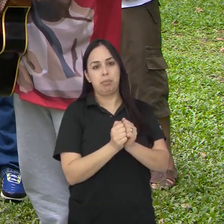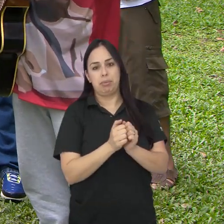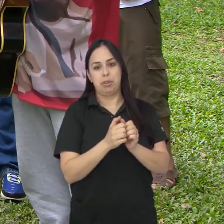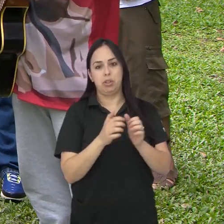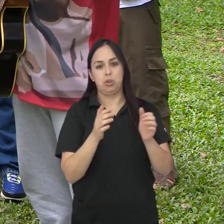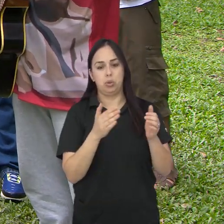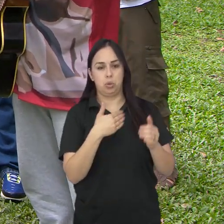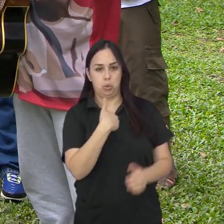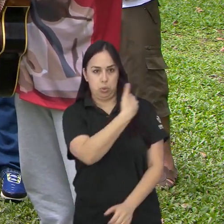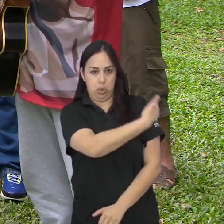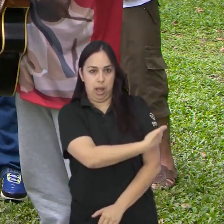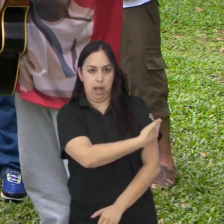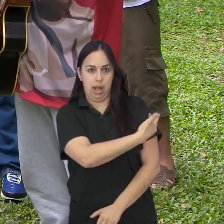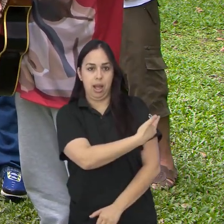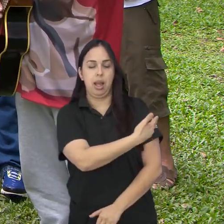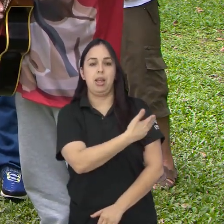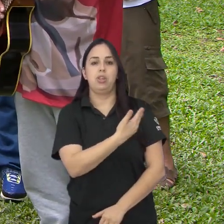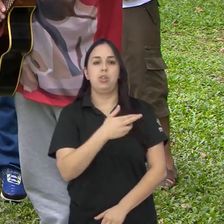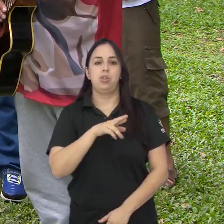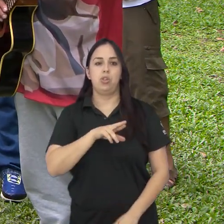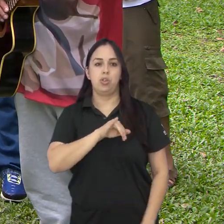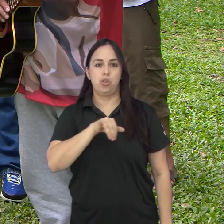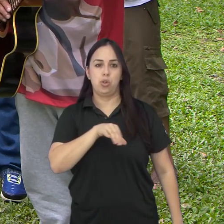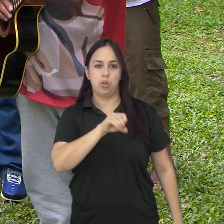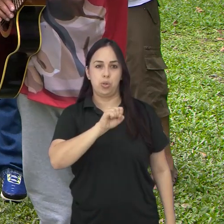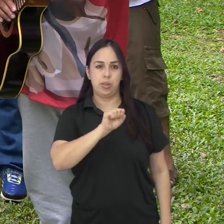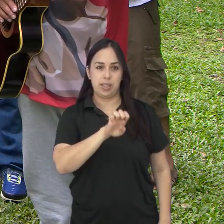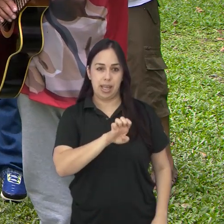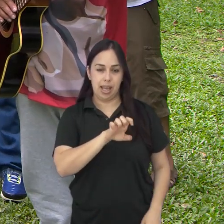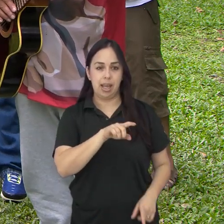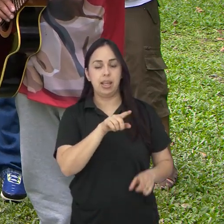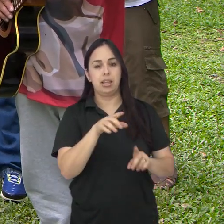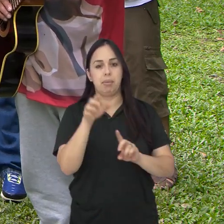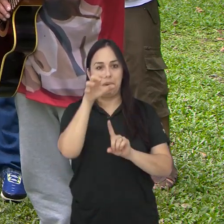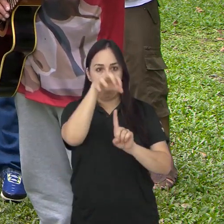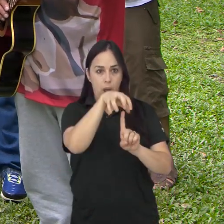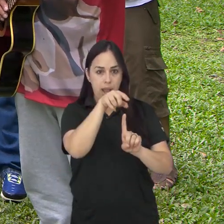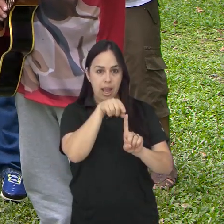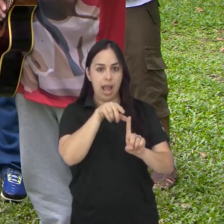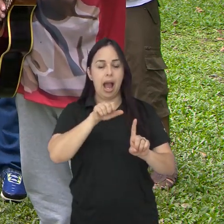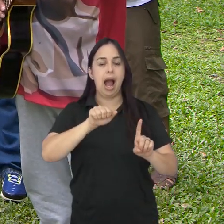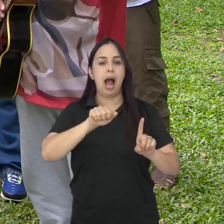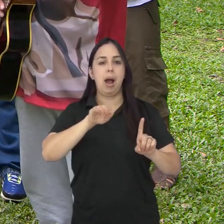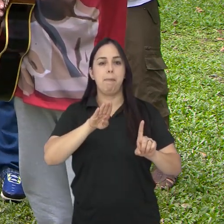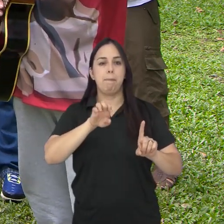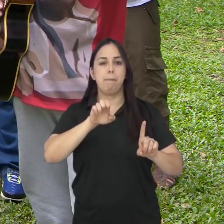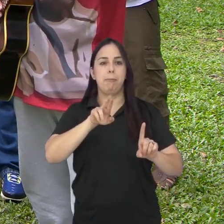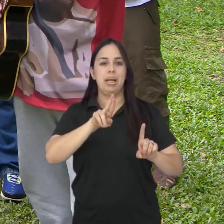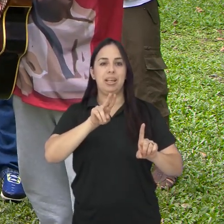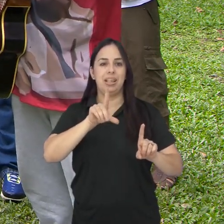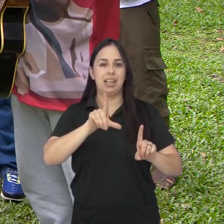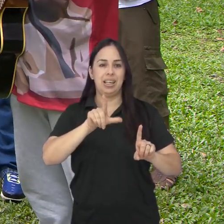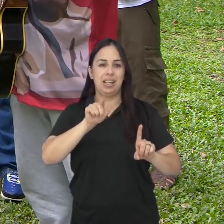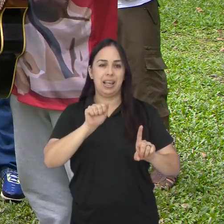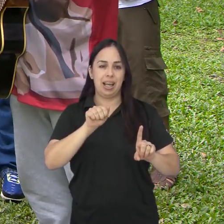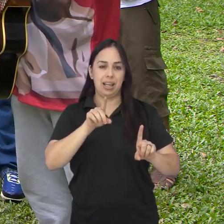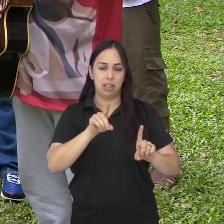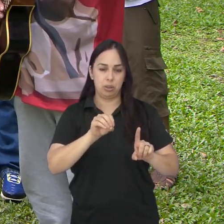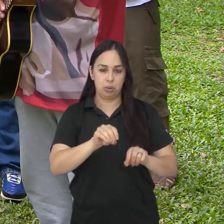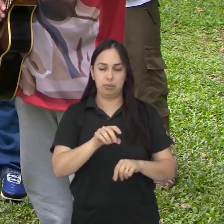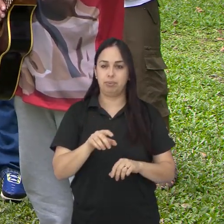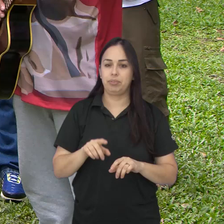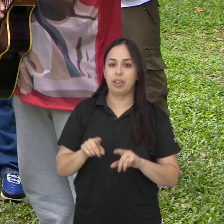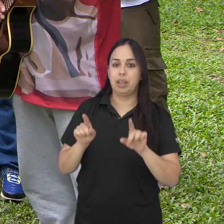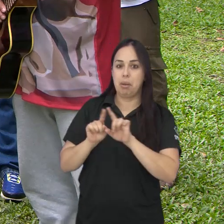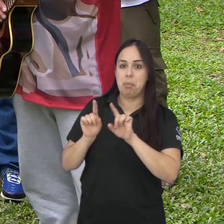meu contramestre, o José Ricardo, e também o rei Abelardo. Falar para o pessoal, e toda a folia